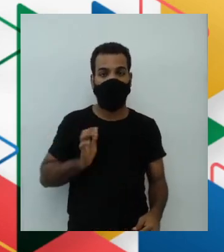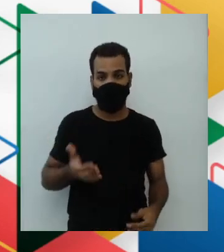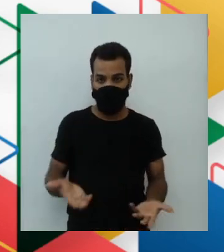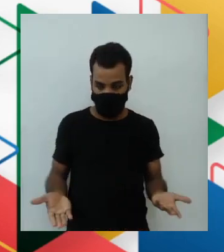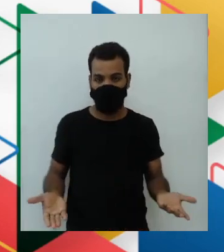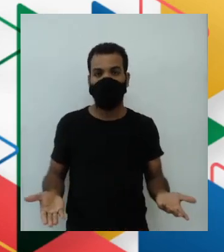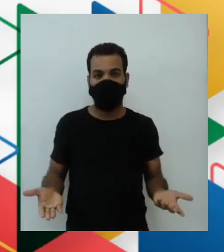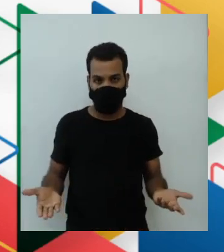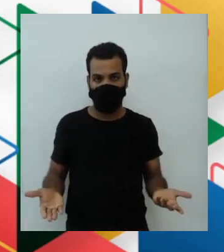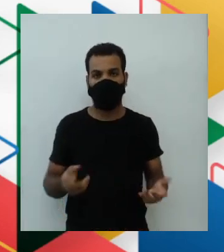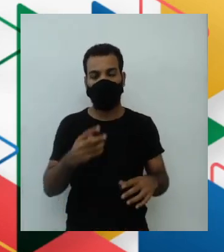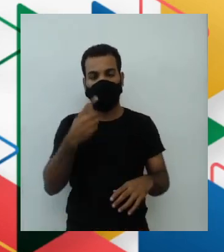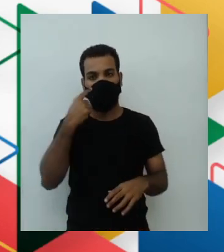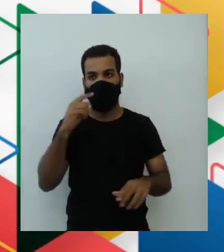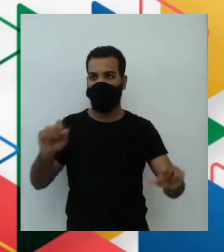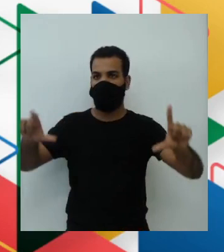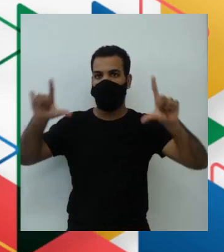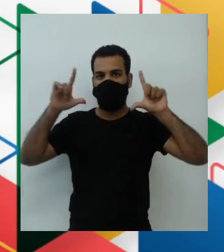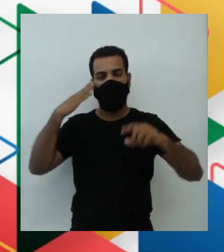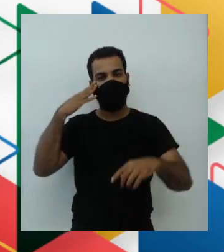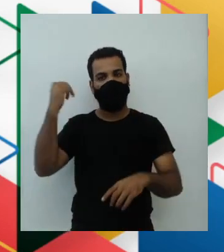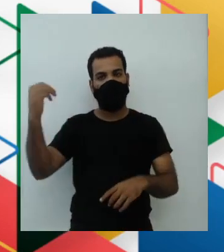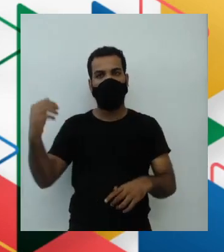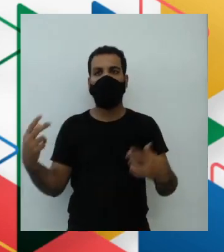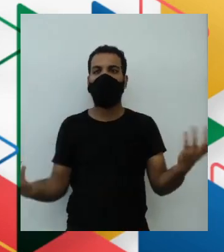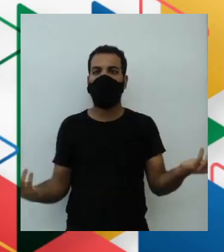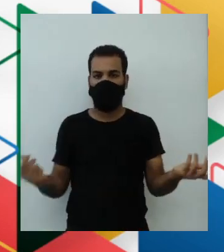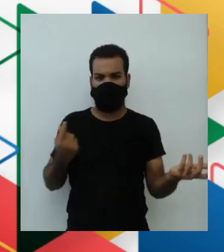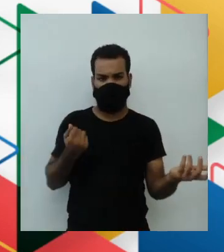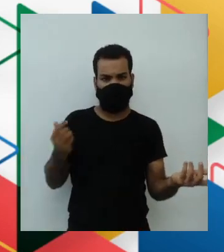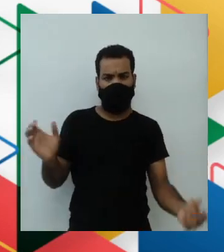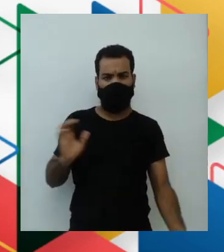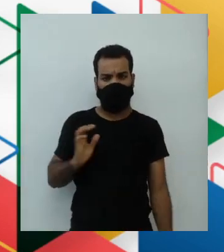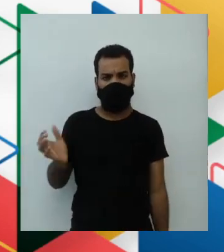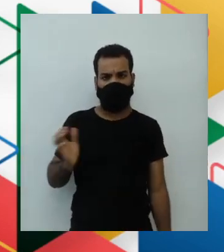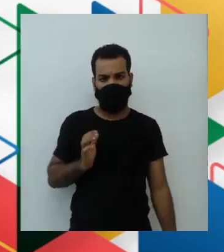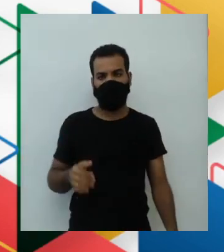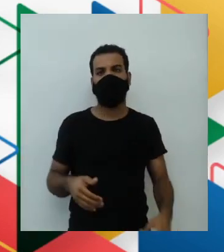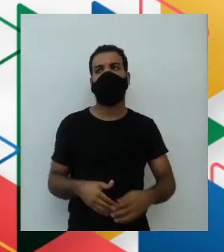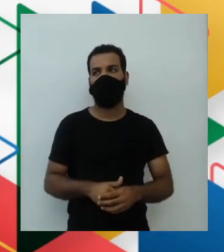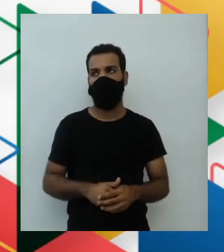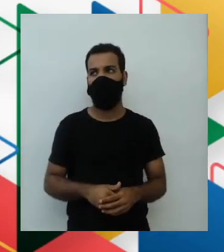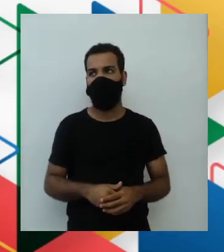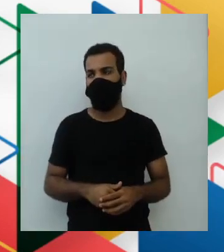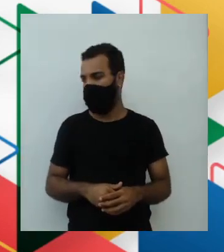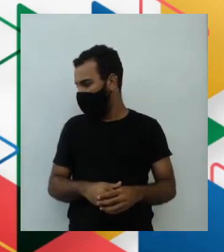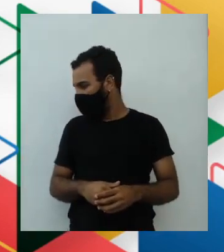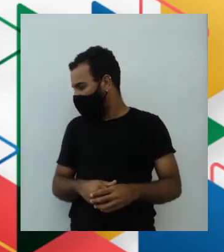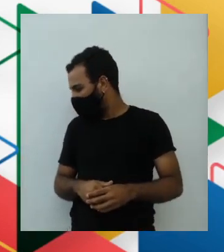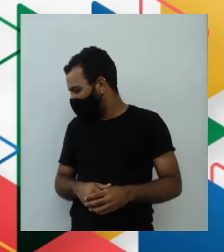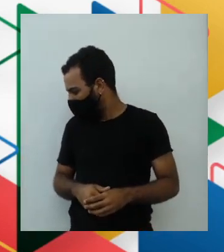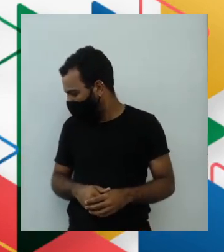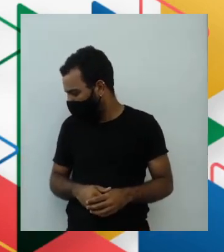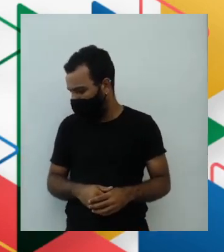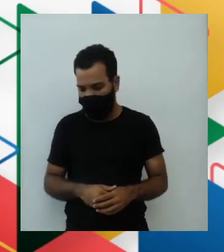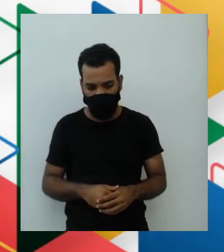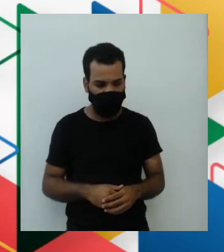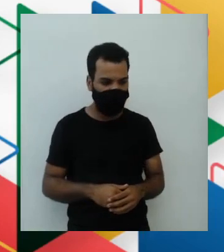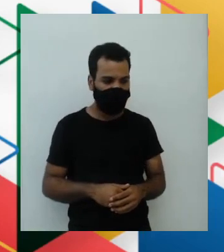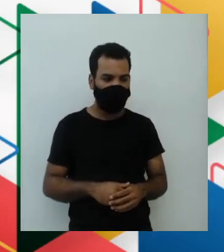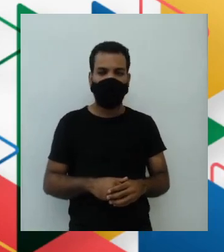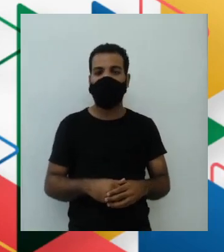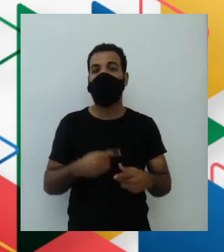Por causa desse destaque que você está vendo aí abaixo dessa primeira linha que eu li aí, do futebol. por causa